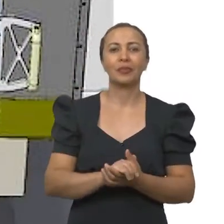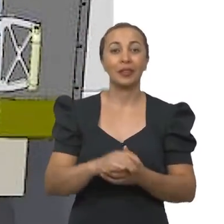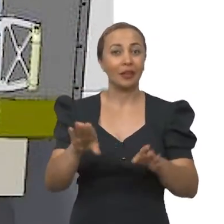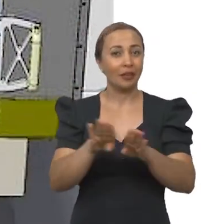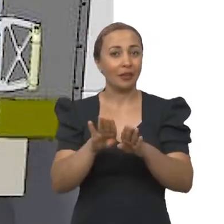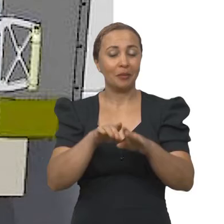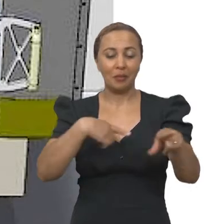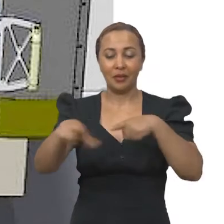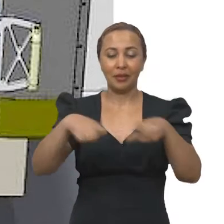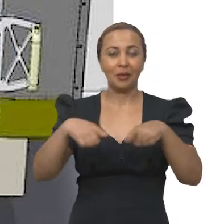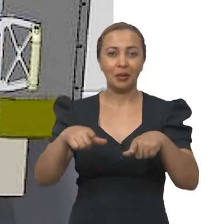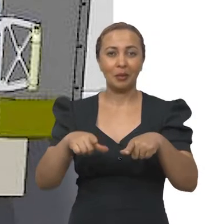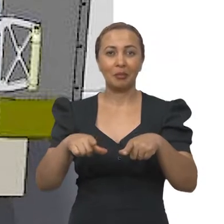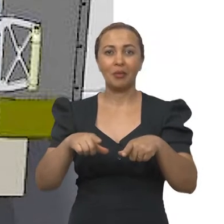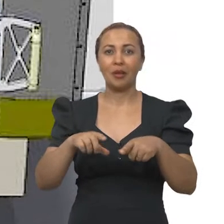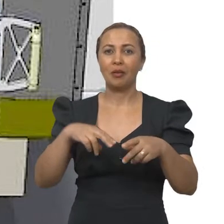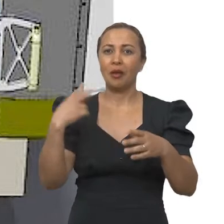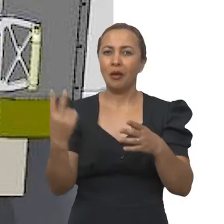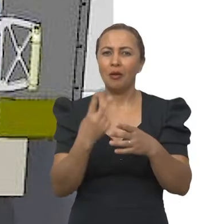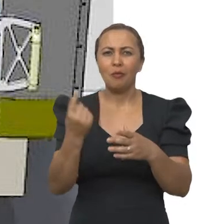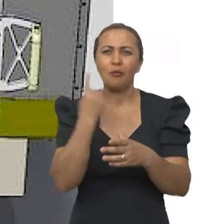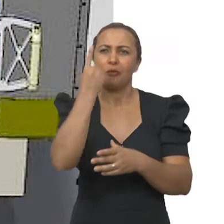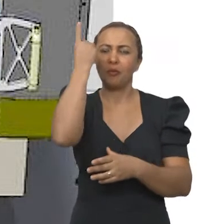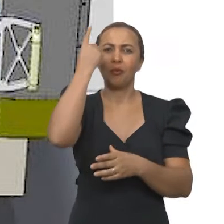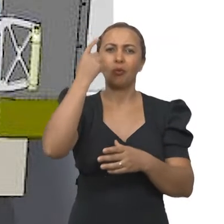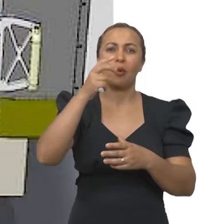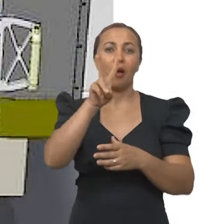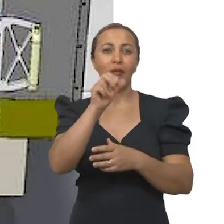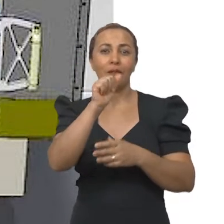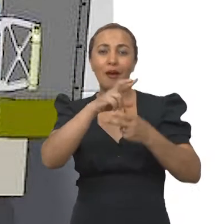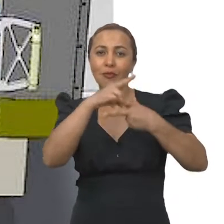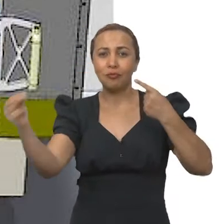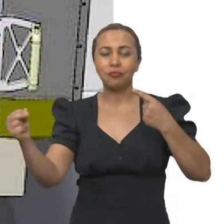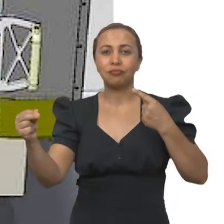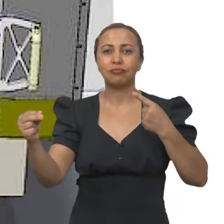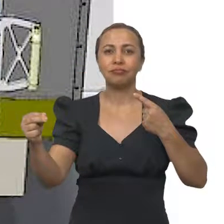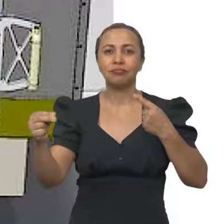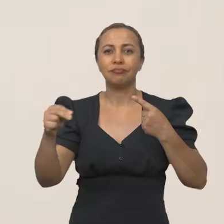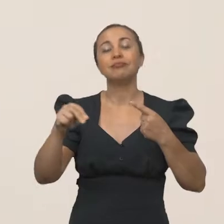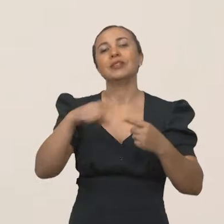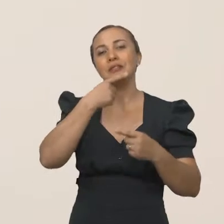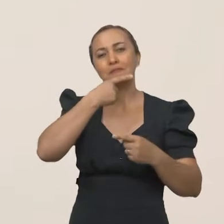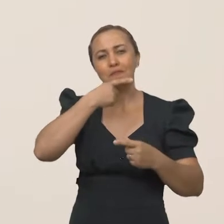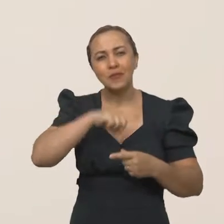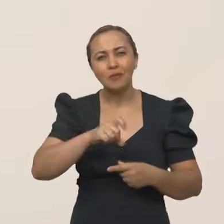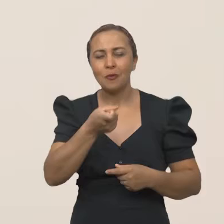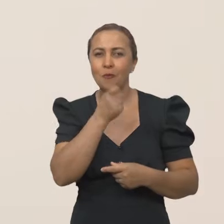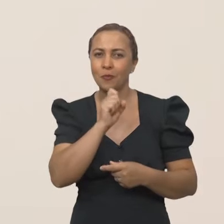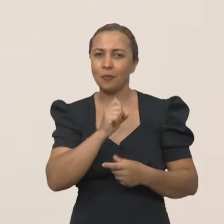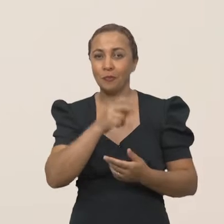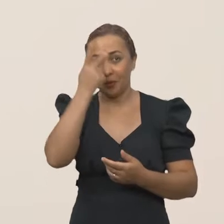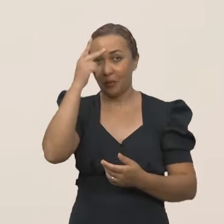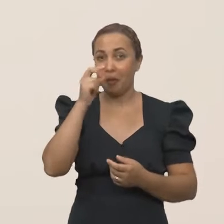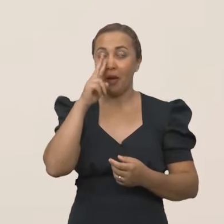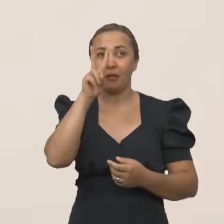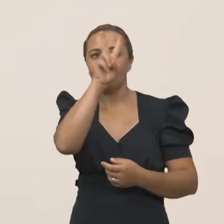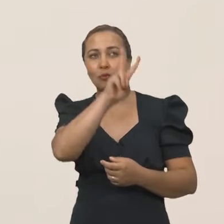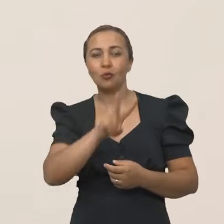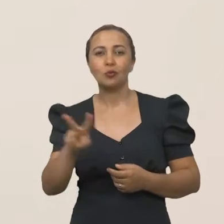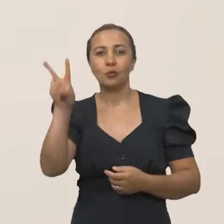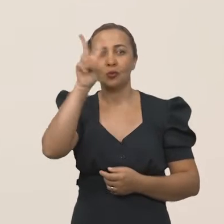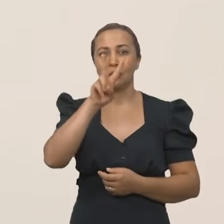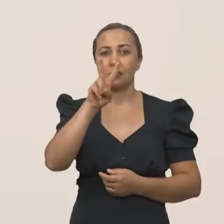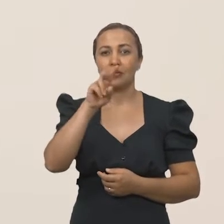detetores, que trabalham em condições de alto vácuo e a 110 graus Celsius negativos.